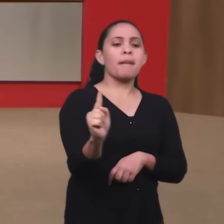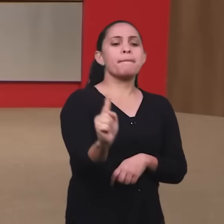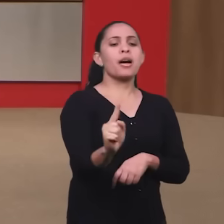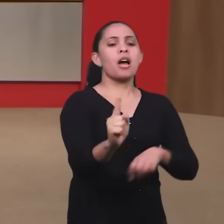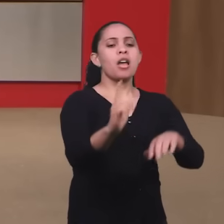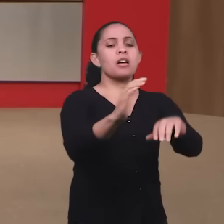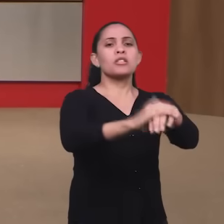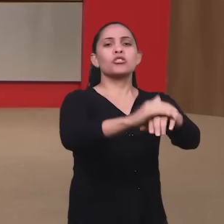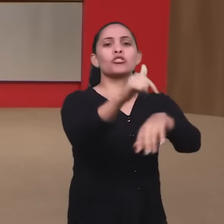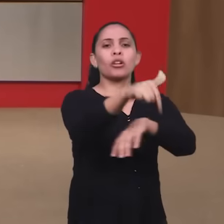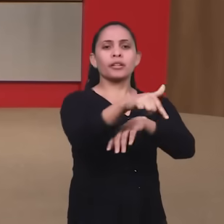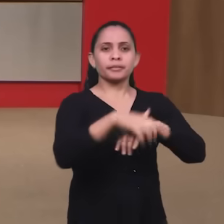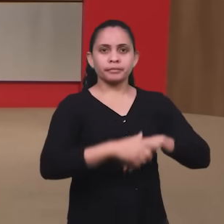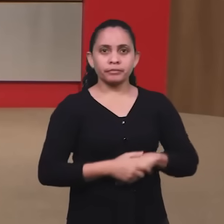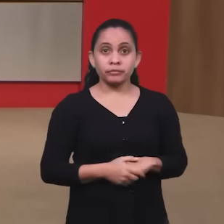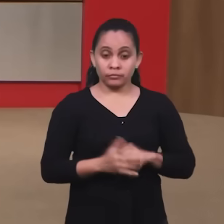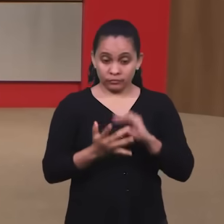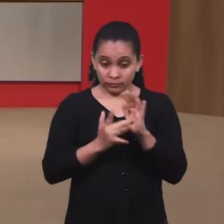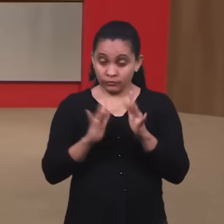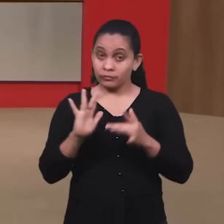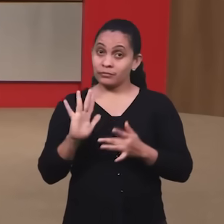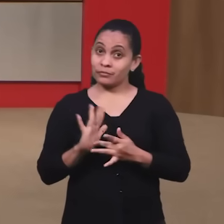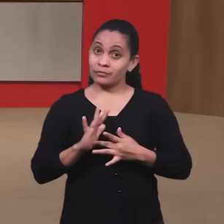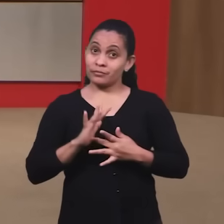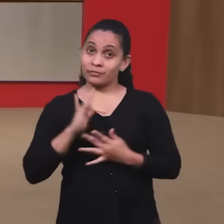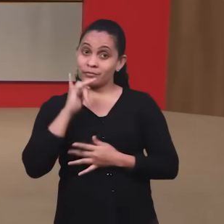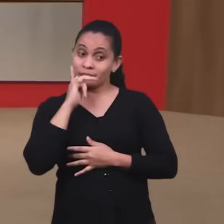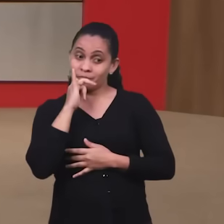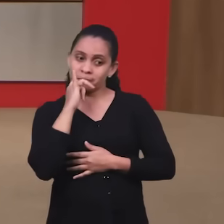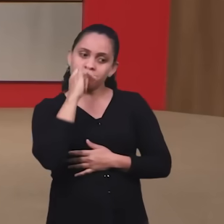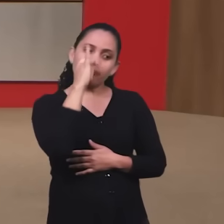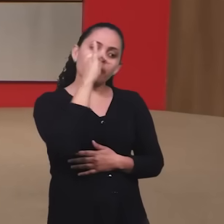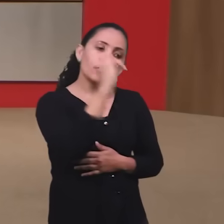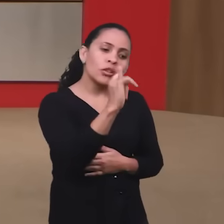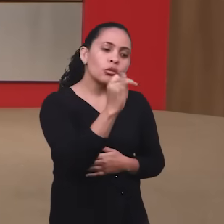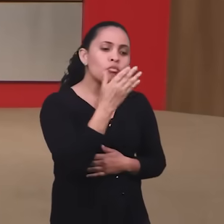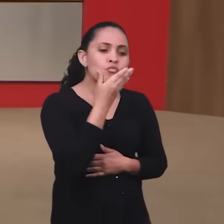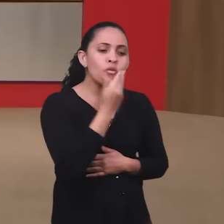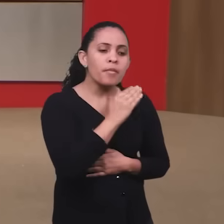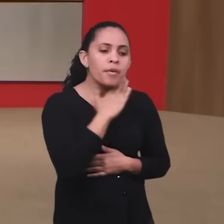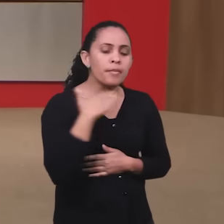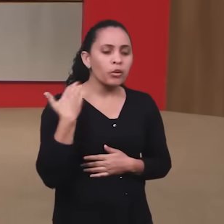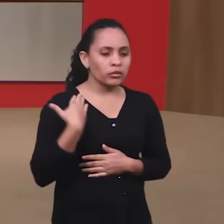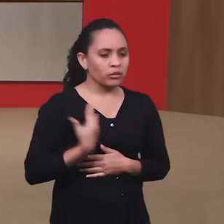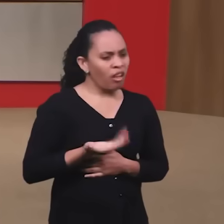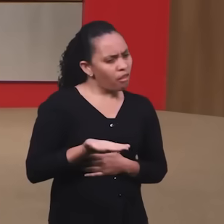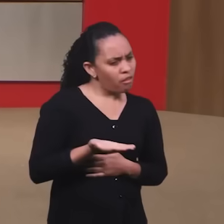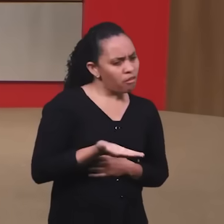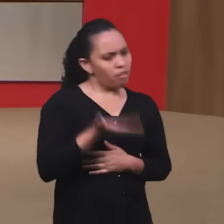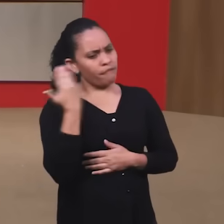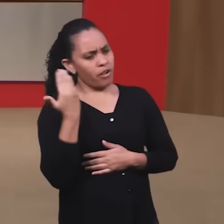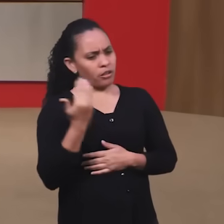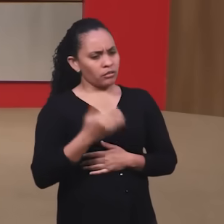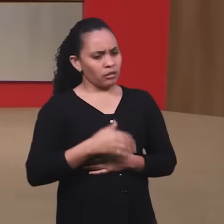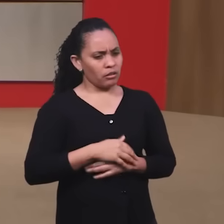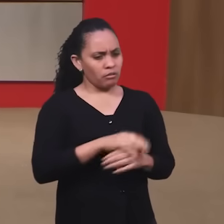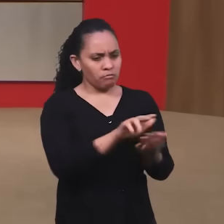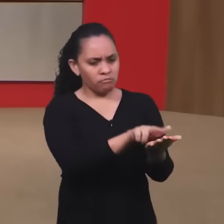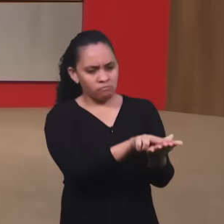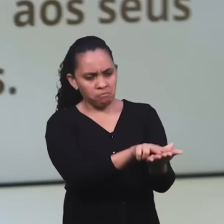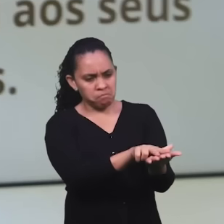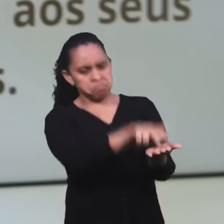Ele prossegue, e agora o Senhor Jesus se dirige ao morto e fala,